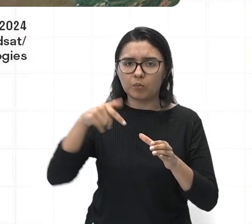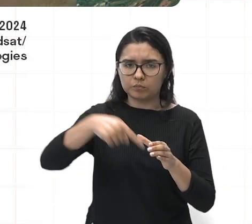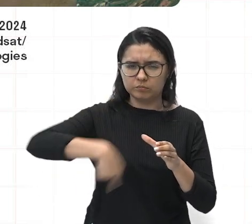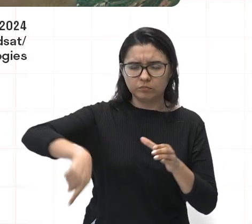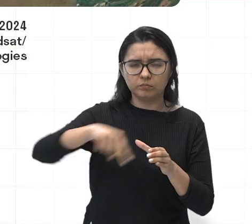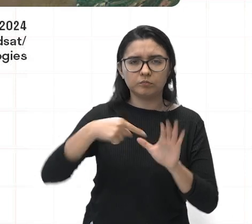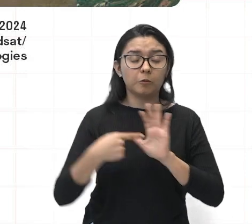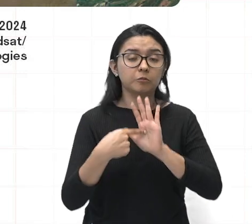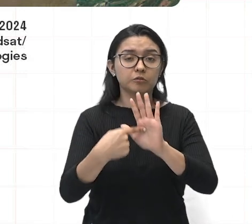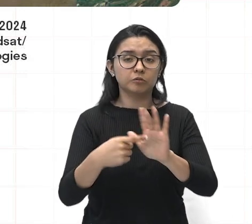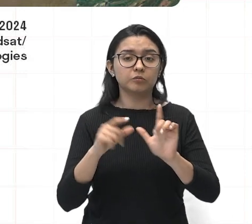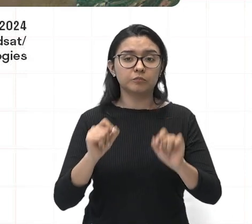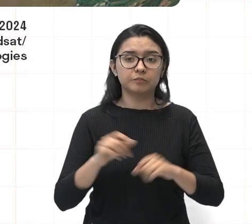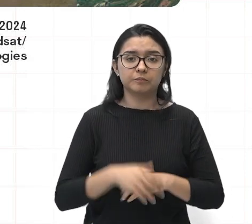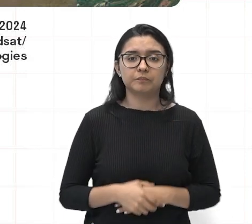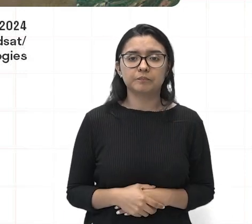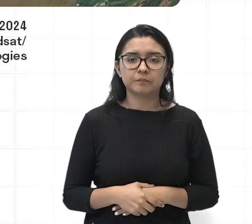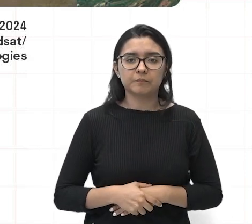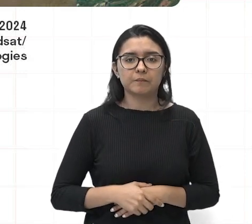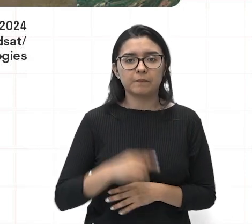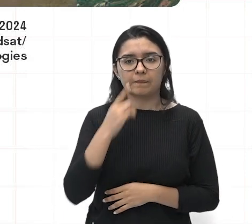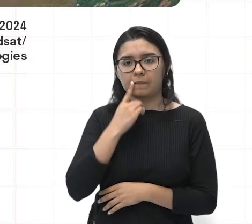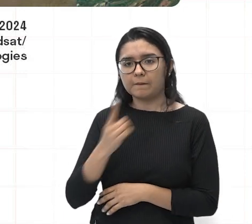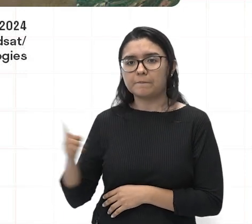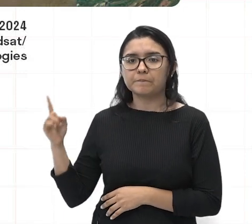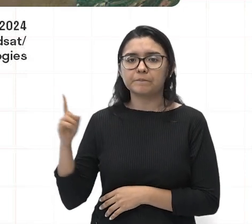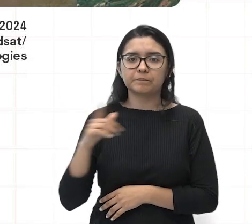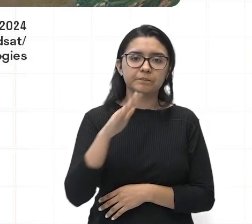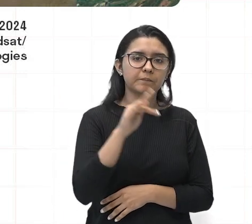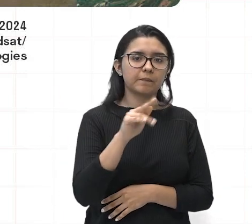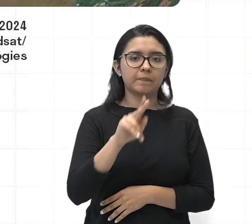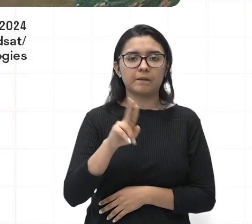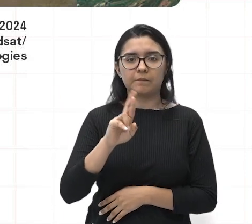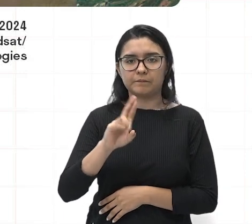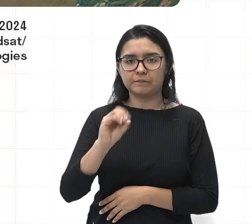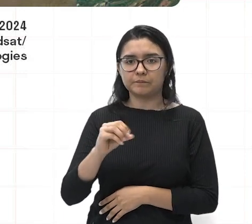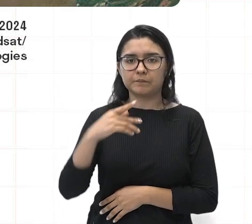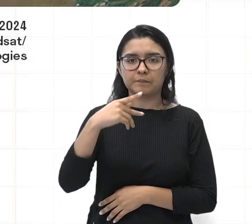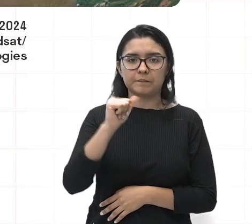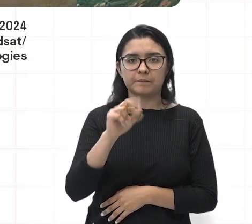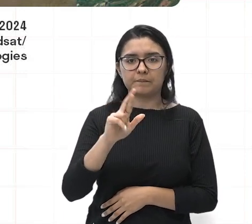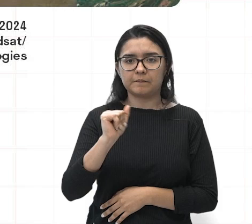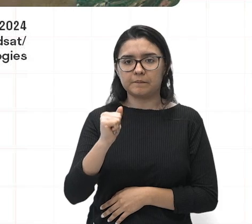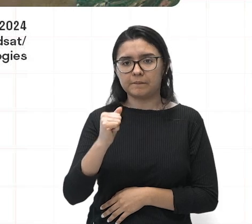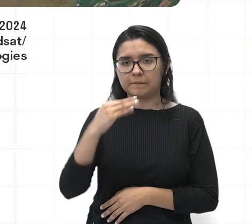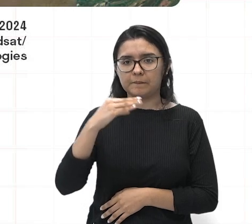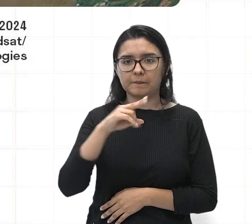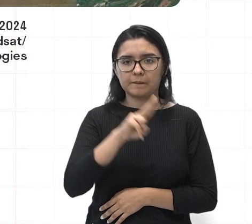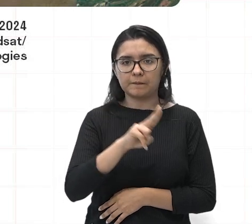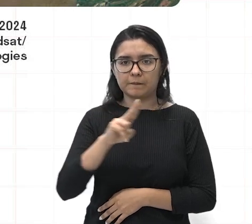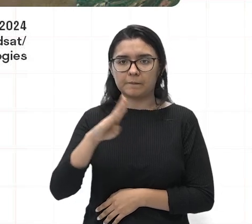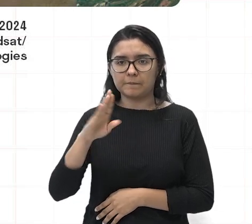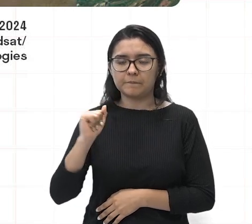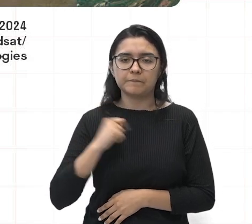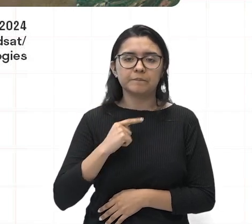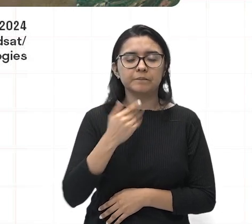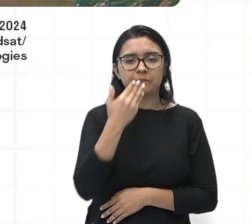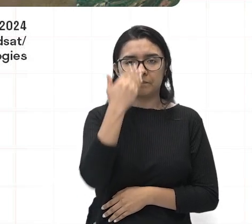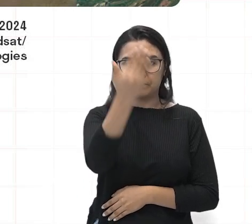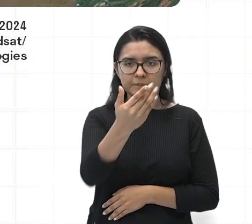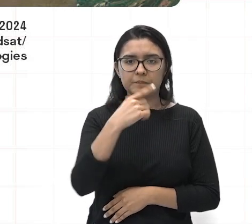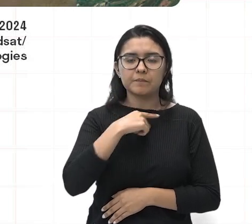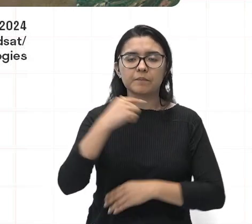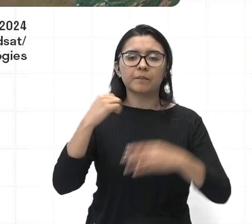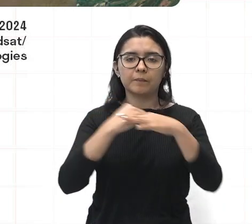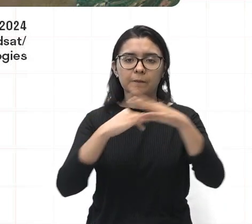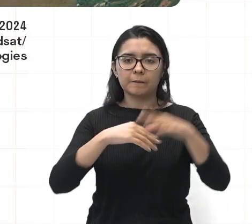como exemplo o furo do Paracuúba, né, que é um canal que fica na frente da cidade de Manaus, mas